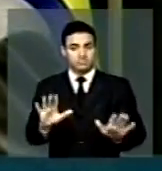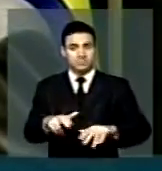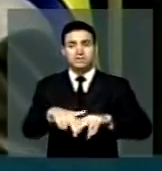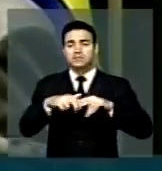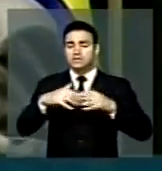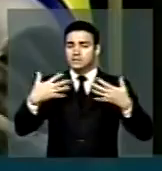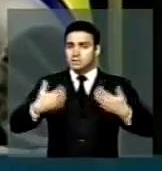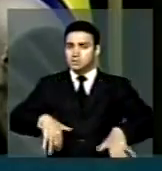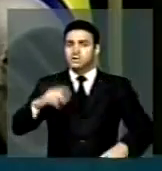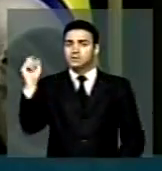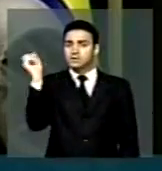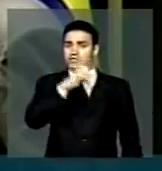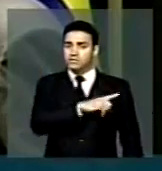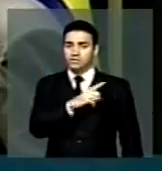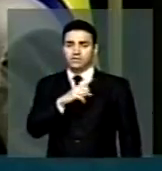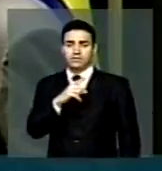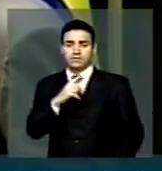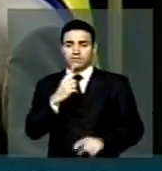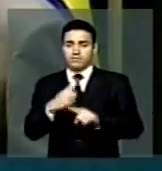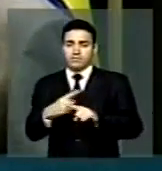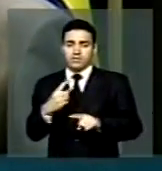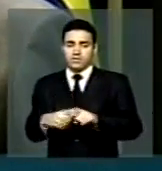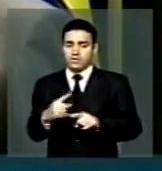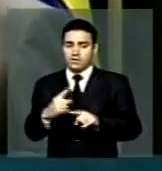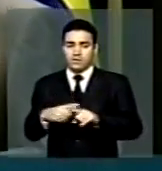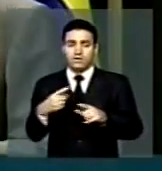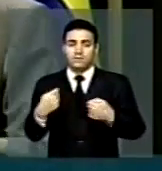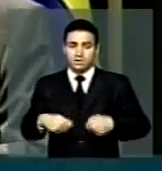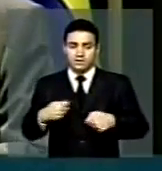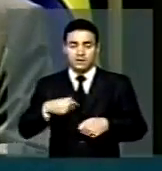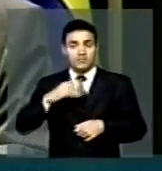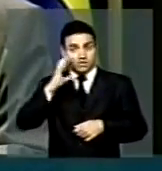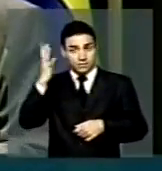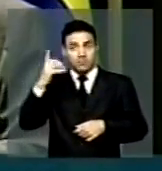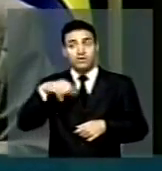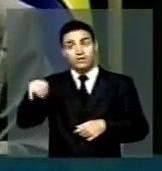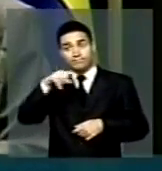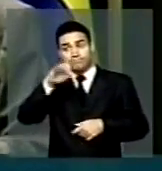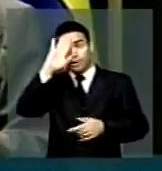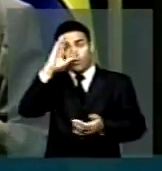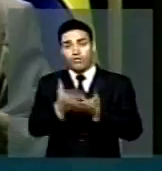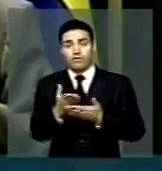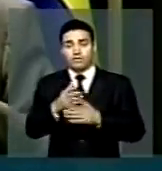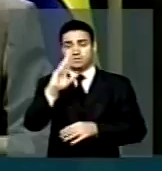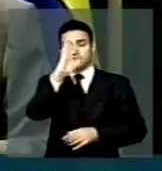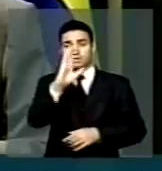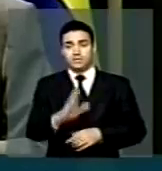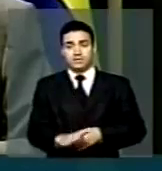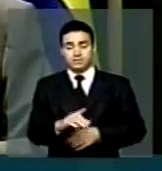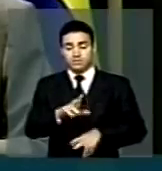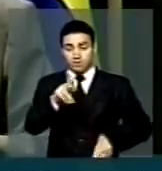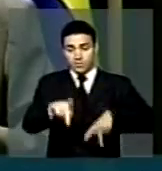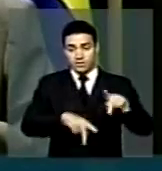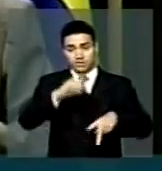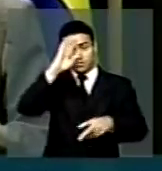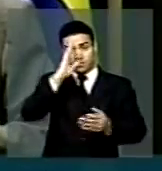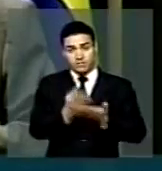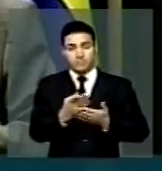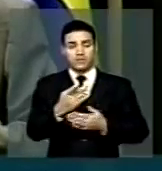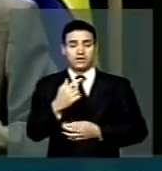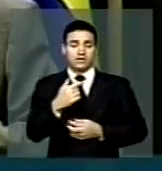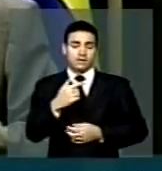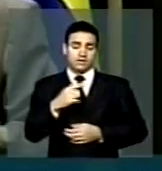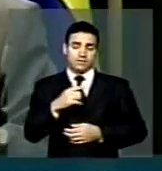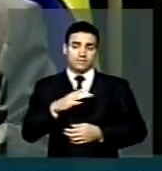difícil, porque não é tecnocrática, é uma decisão de confiança no país, de confiança da população. E eu devo